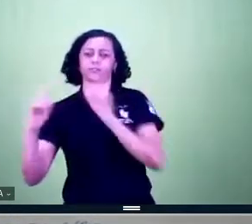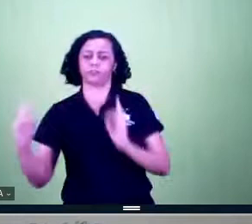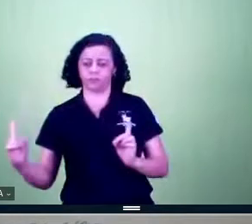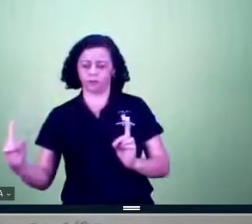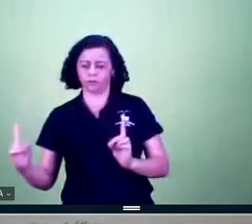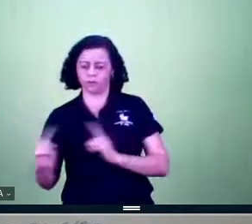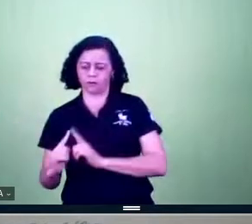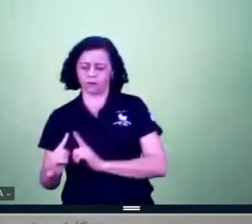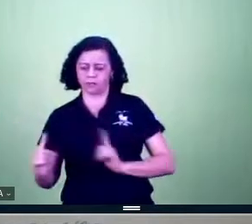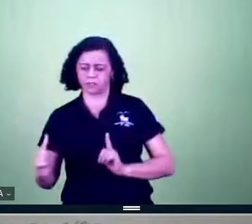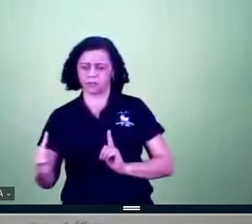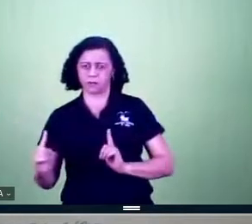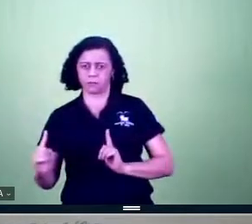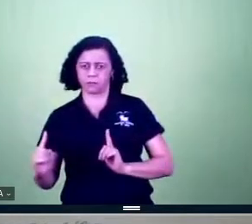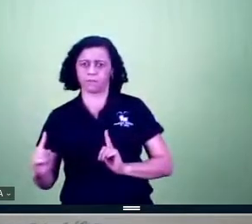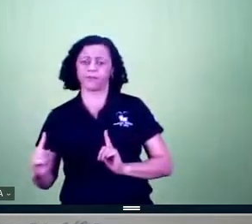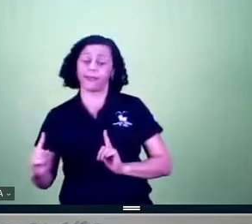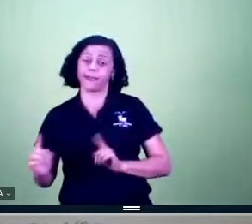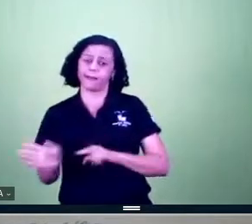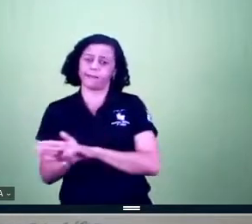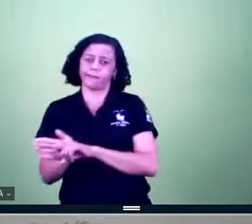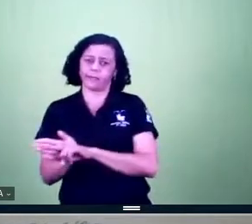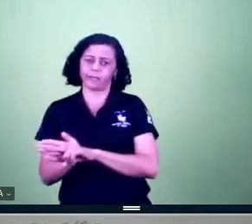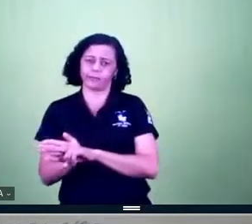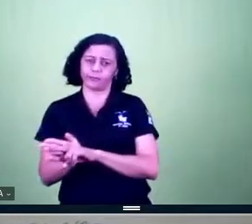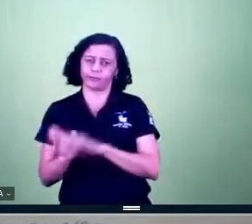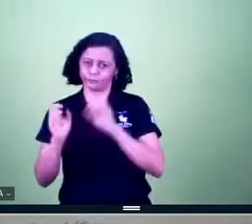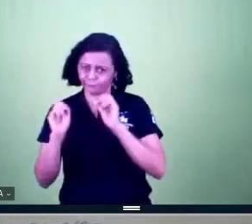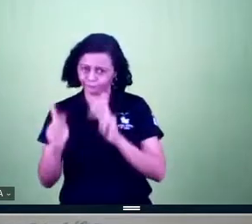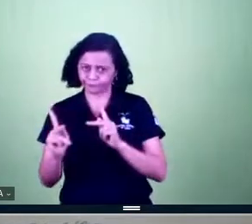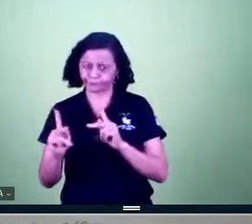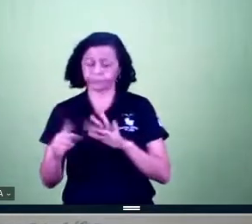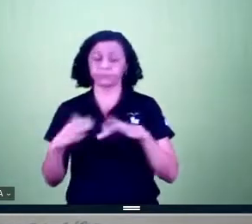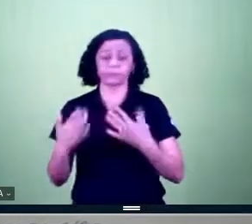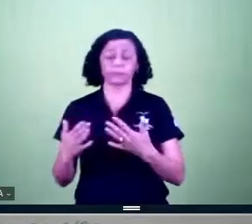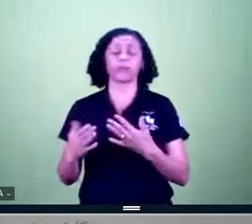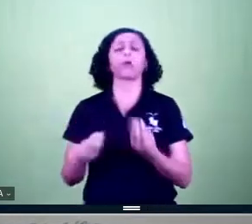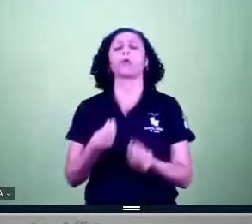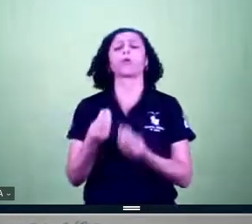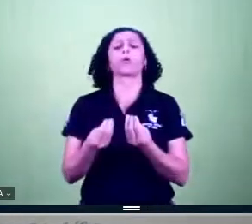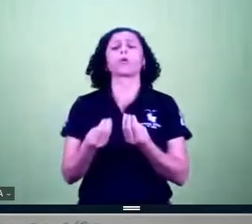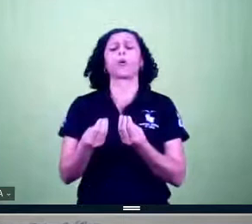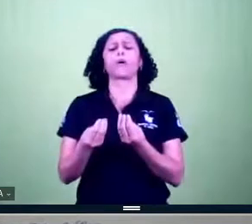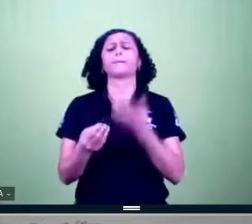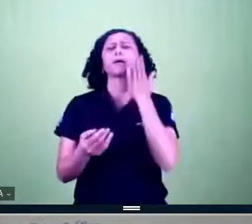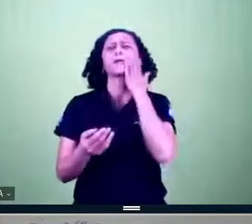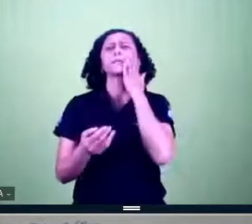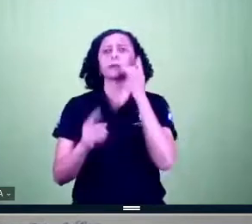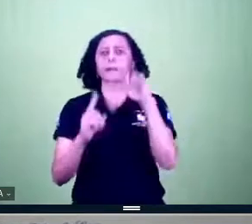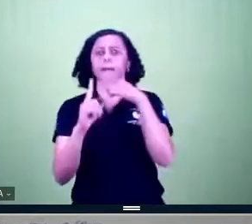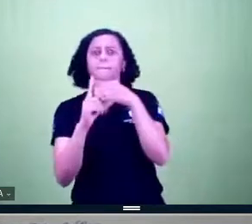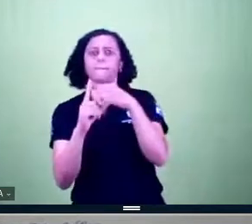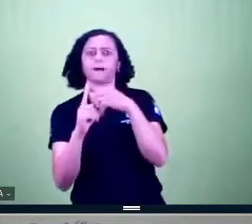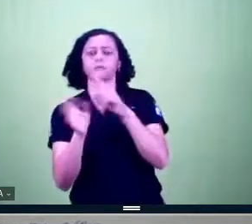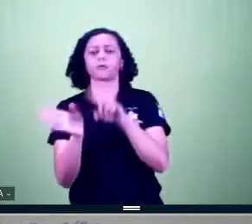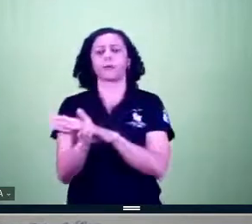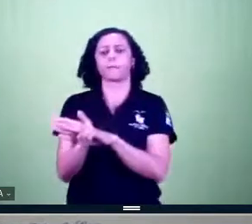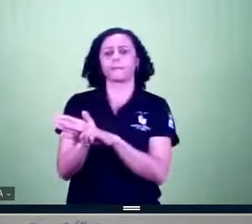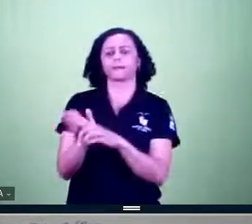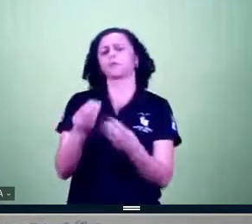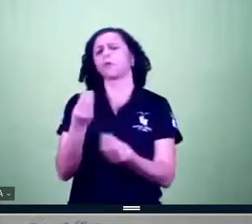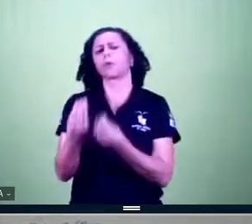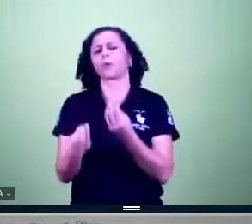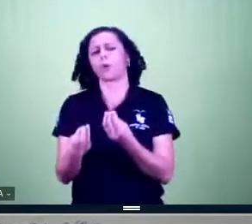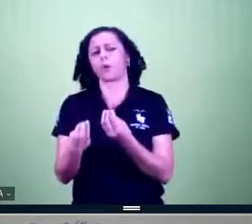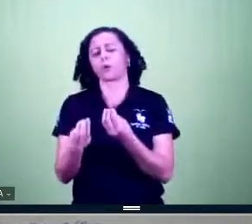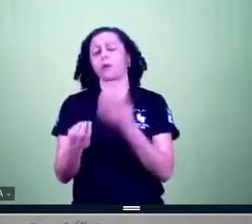pegar do negativo para o positivo. Mole. Na minha carga, onde que eu sei onde que é mais e onde que é menos? Se eu adotei esse sentido de corrente,